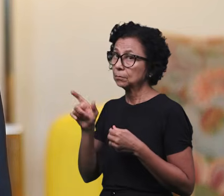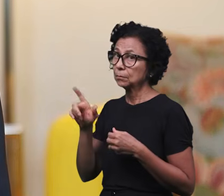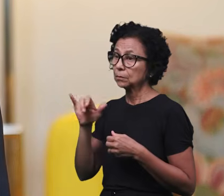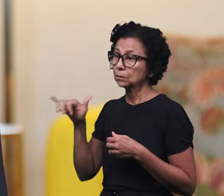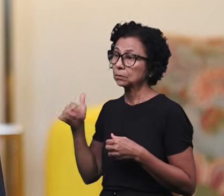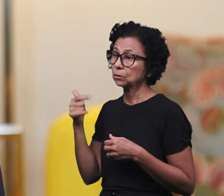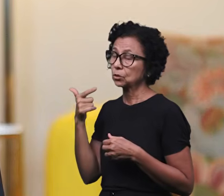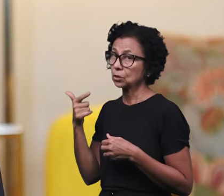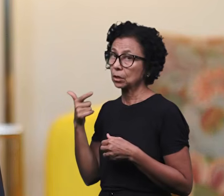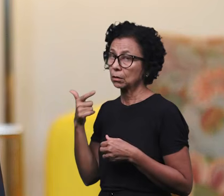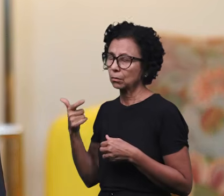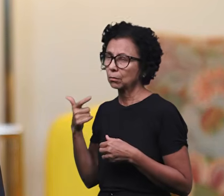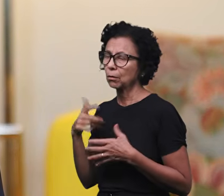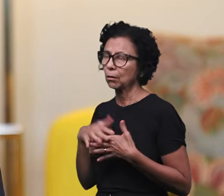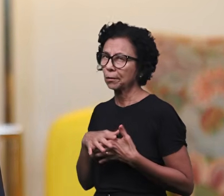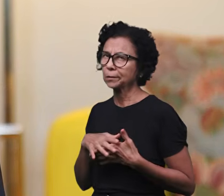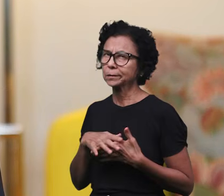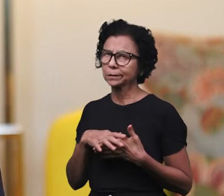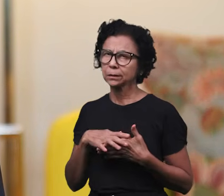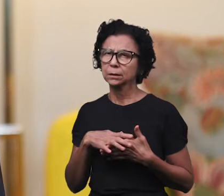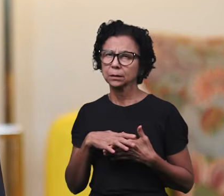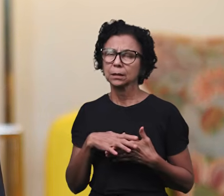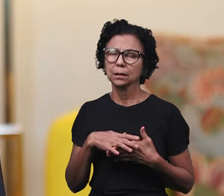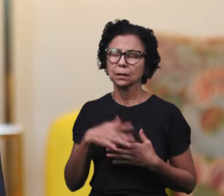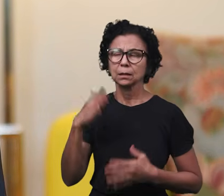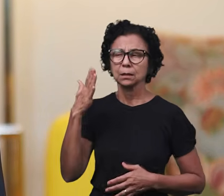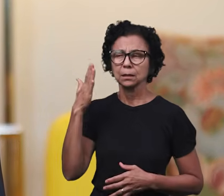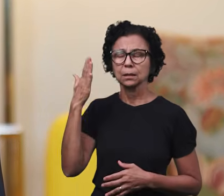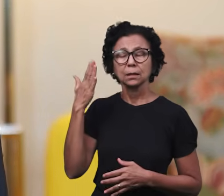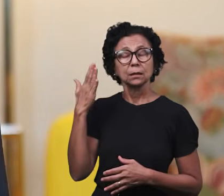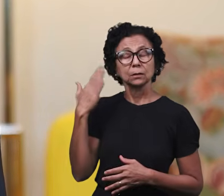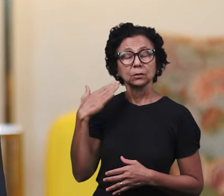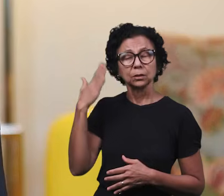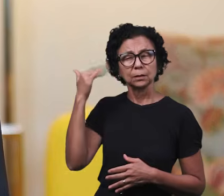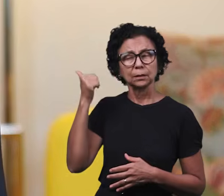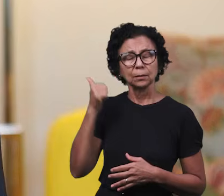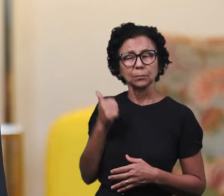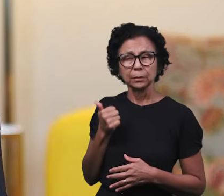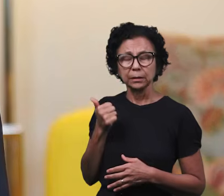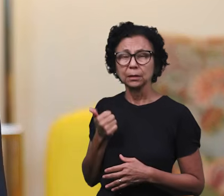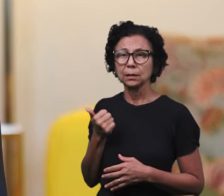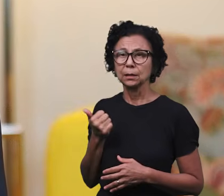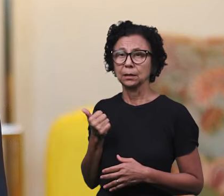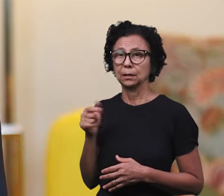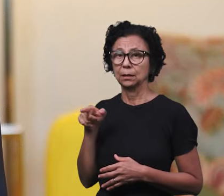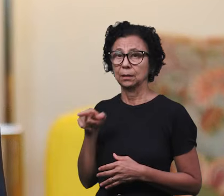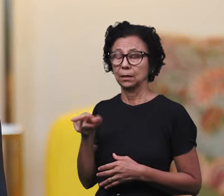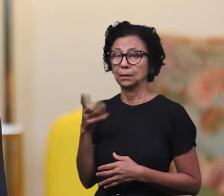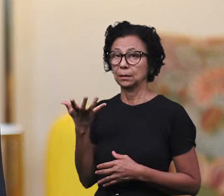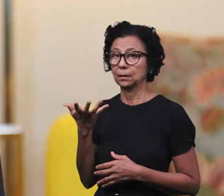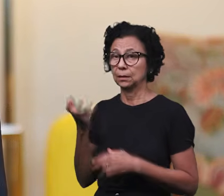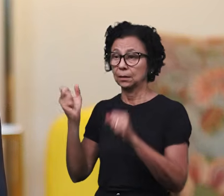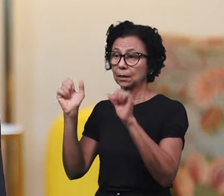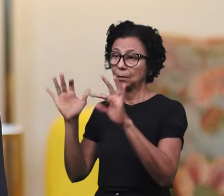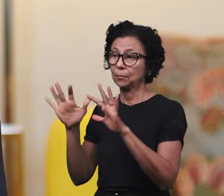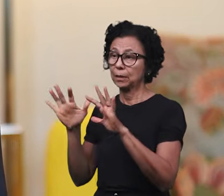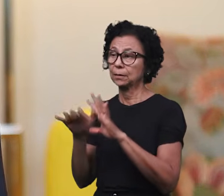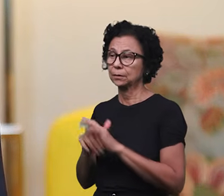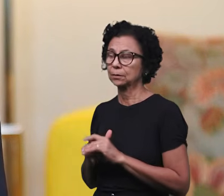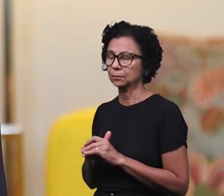e tendo em vista tudo aquilo que ele havia buscado, que era a bênção que ele queria, a bênção do pai, ele disse assim: eu